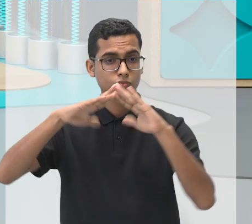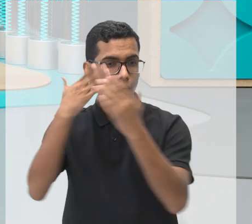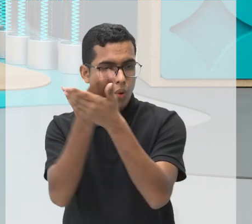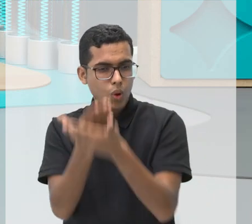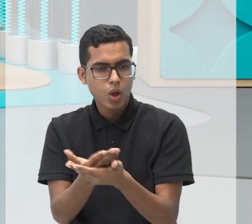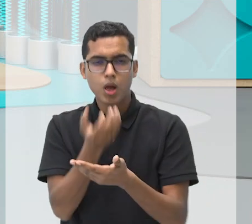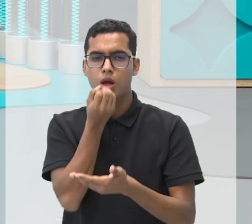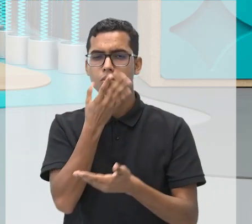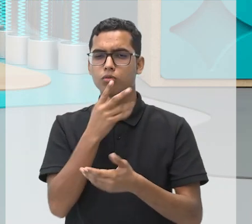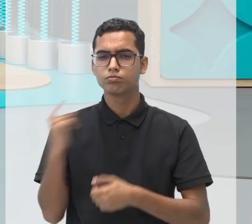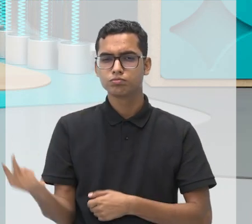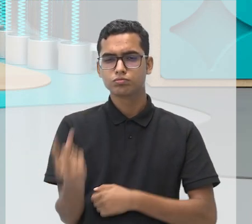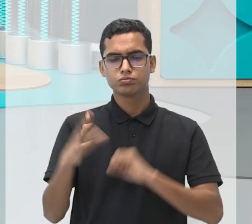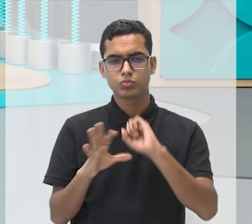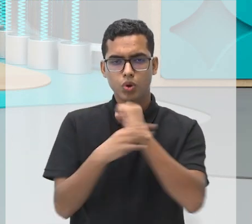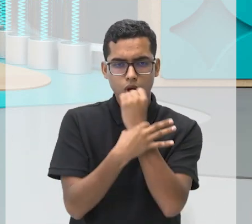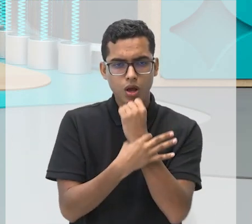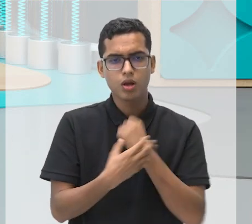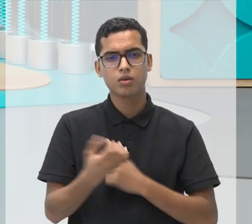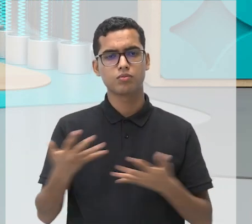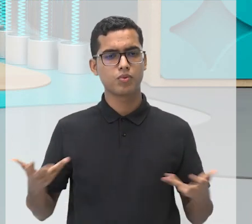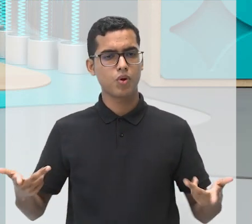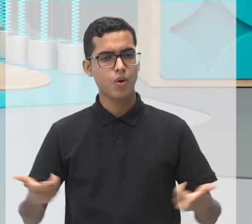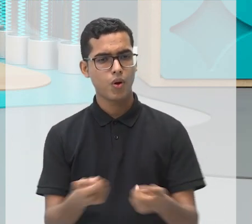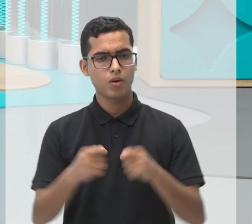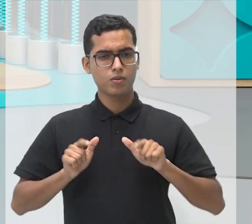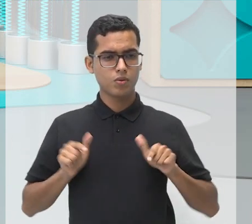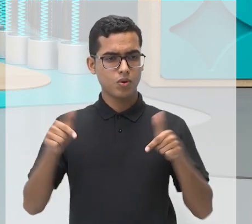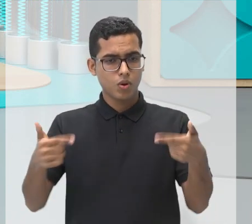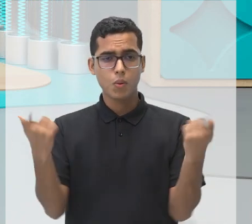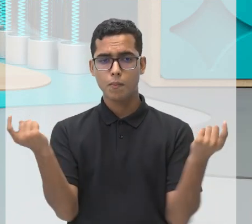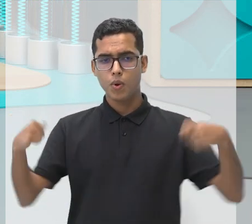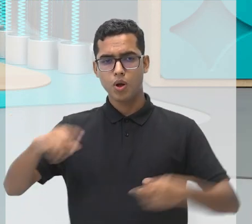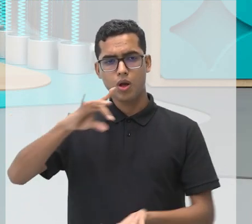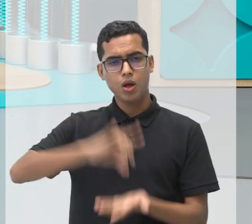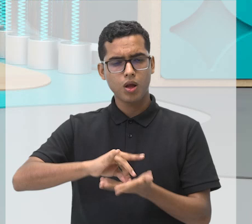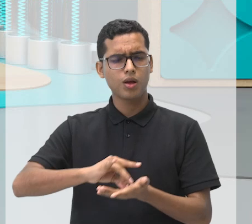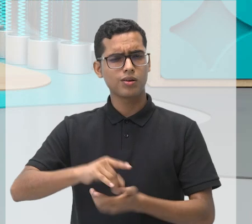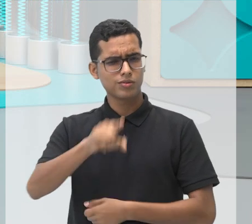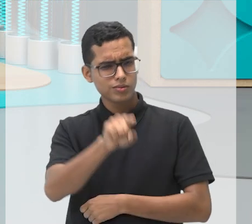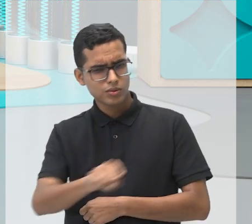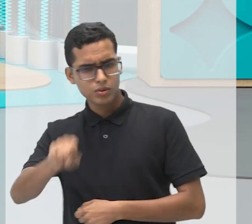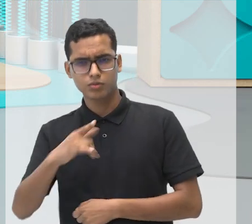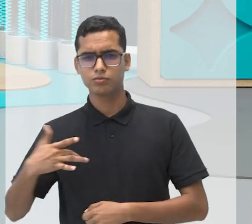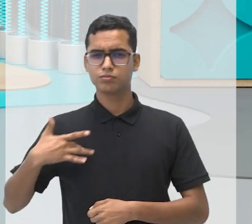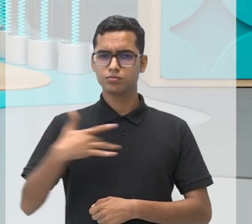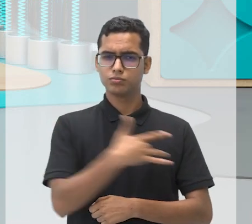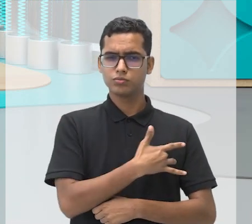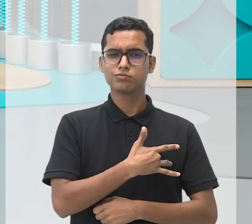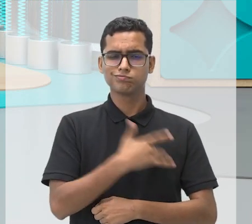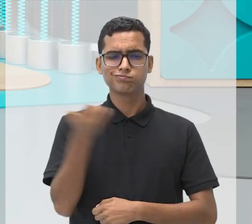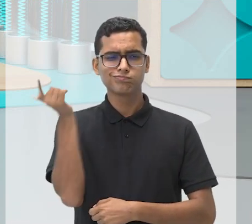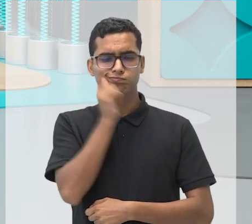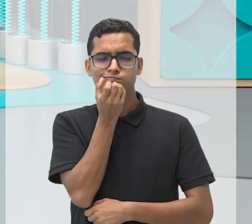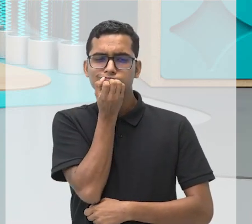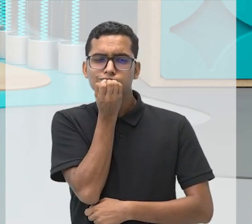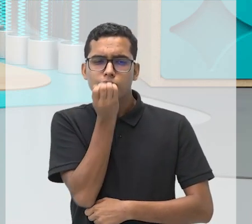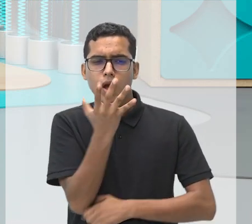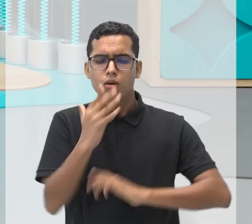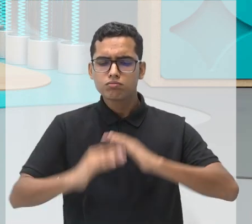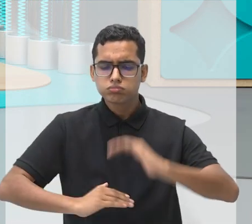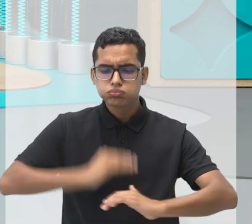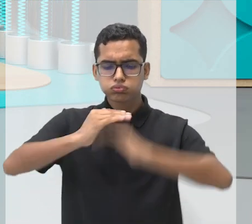prática segura e assistida de atividades, né, que possibilitem, que vão permitir aí o desenvolvimento